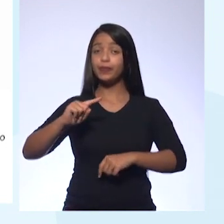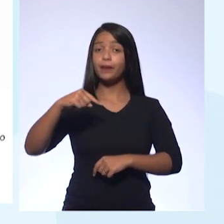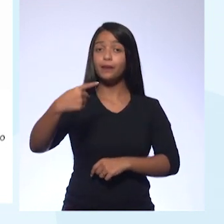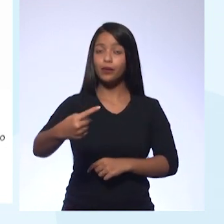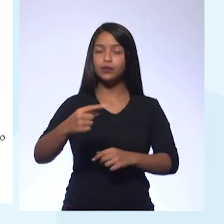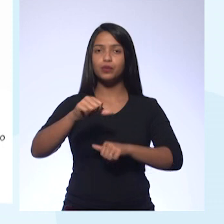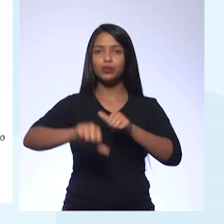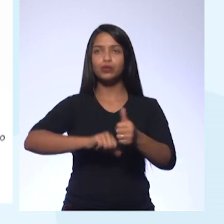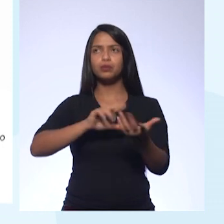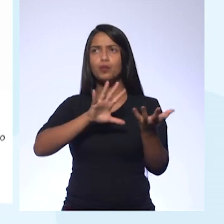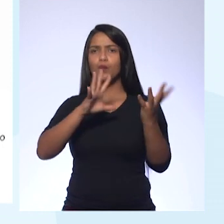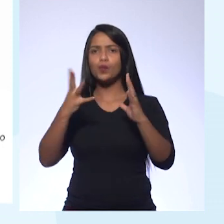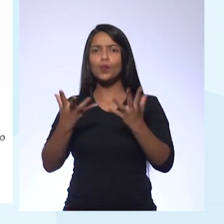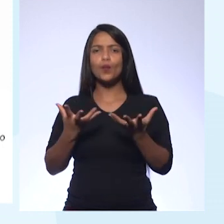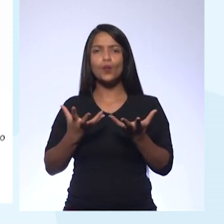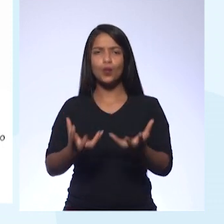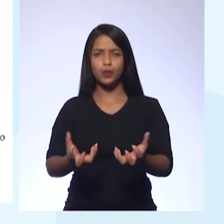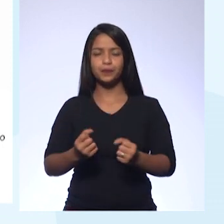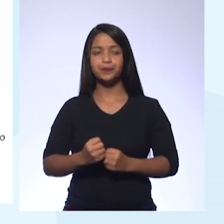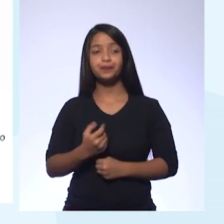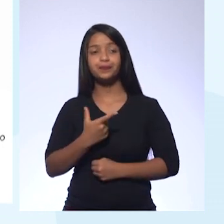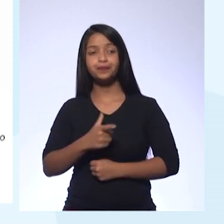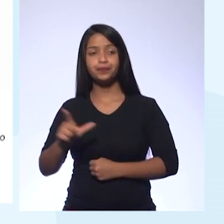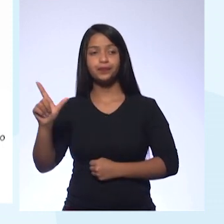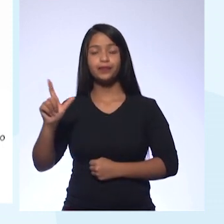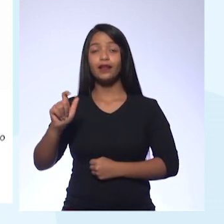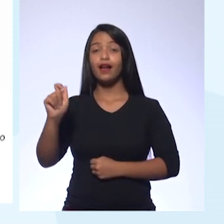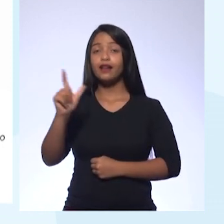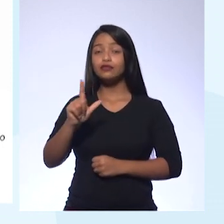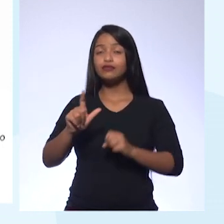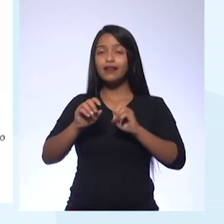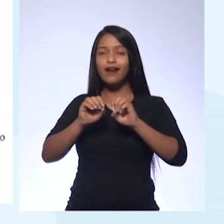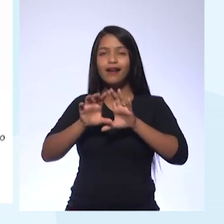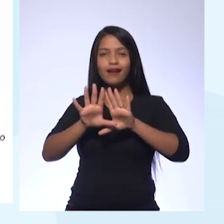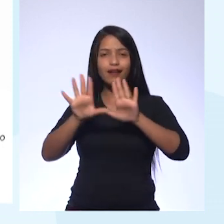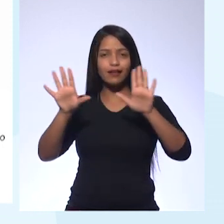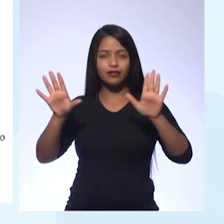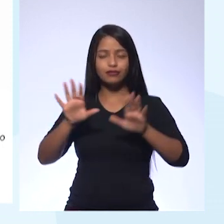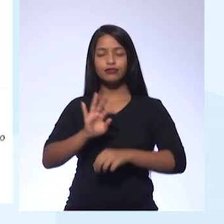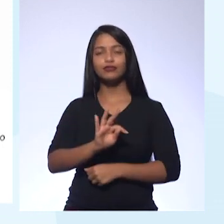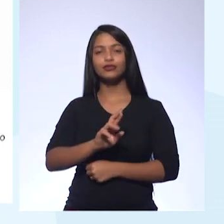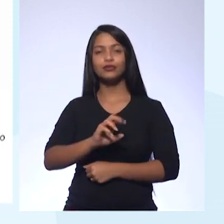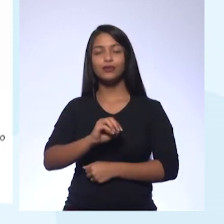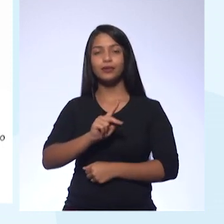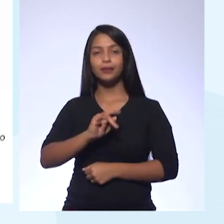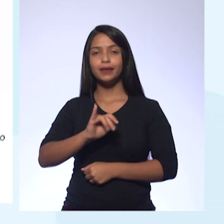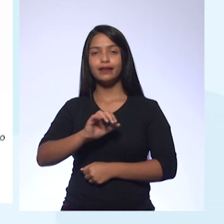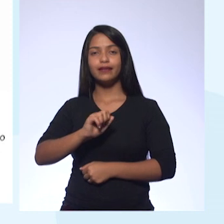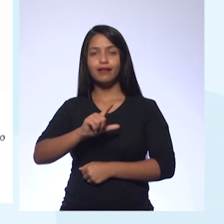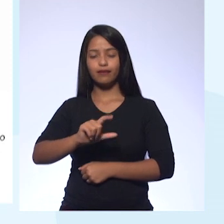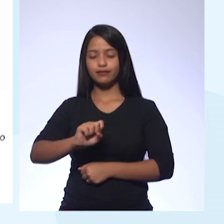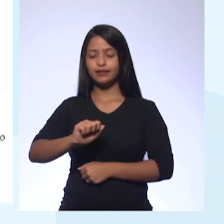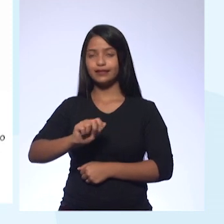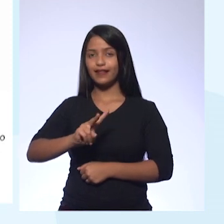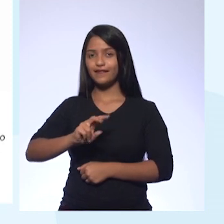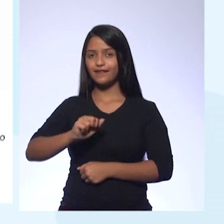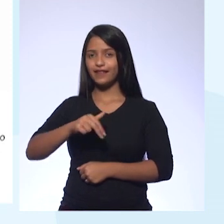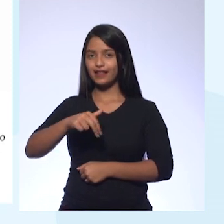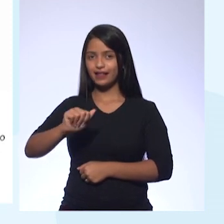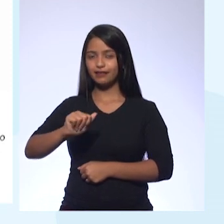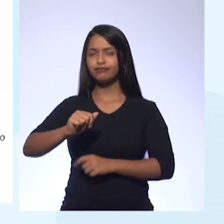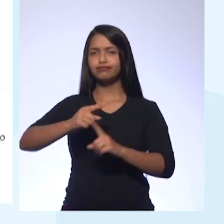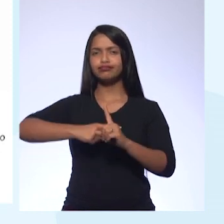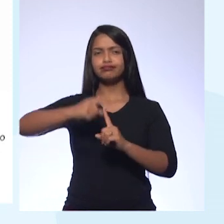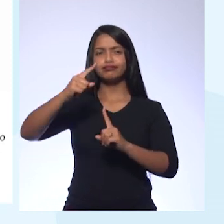de savana, que vai ser ali o azul mais clarinho. Tá? Ó, temperatura média 18 graus ou superior e